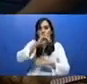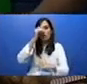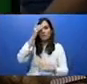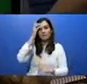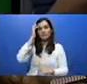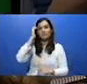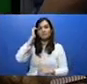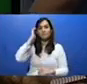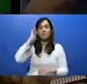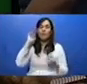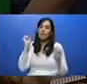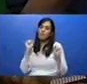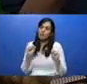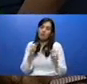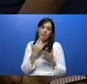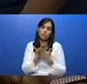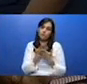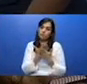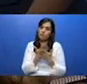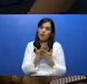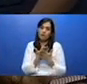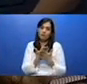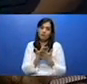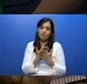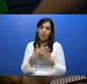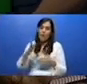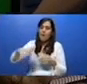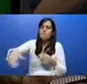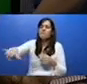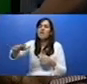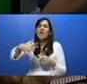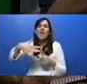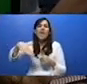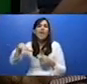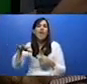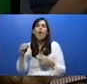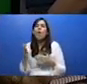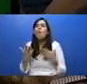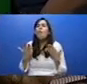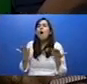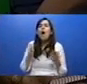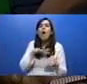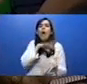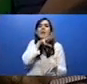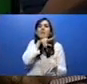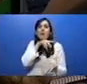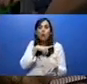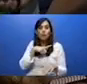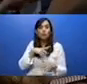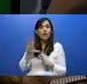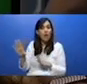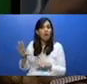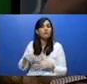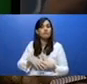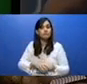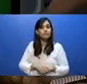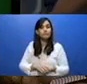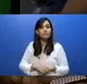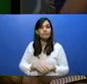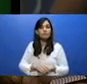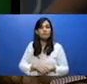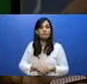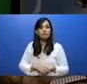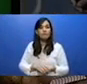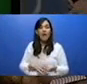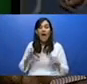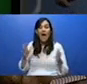podemos estudar sobre aquele ambiente, como que era, quais animais que haviam naquele ambiente. Agora nós vamos